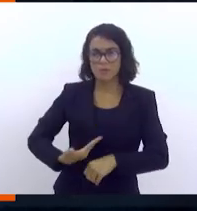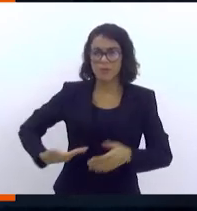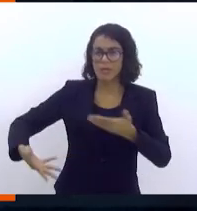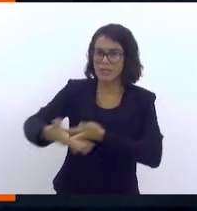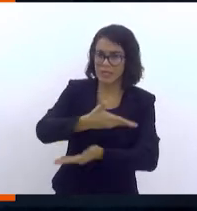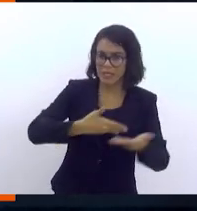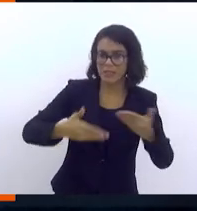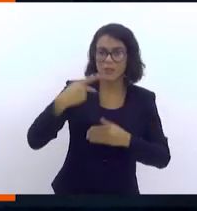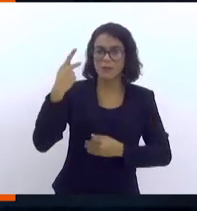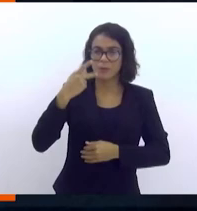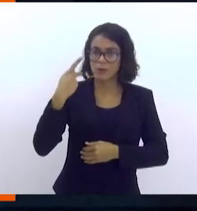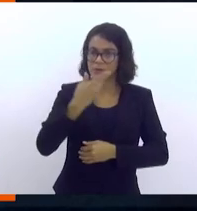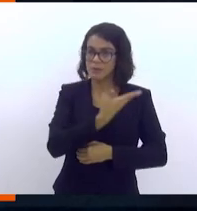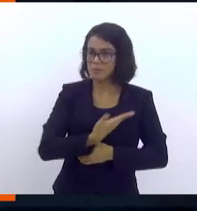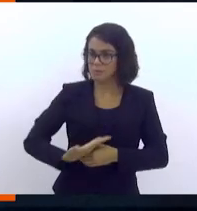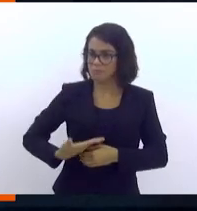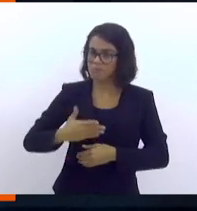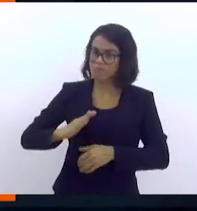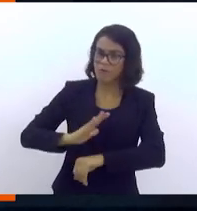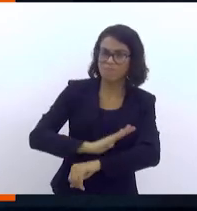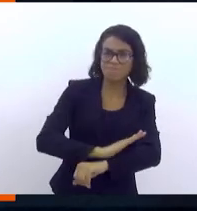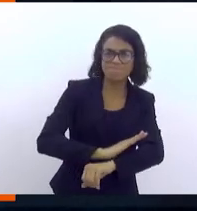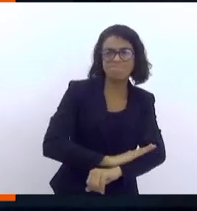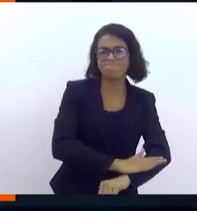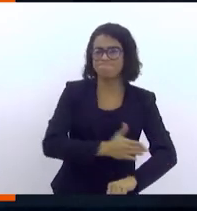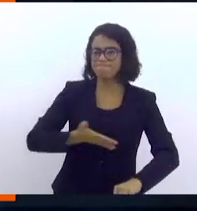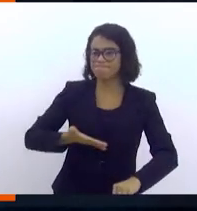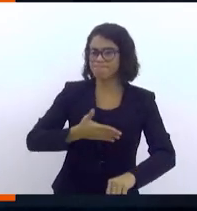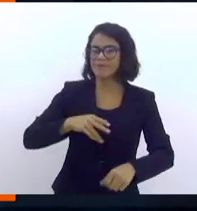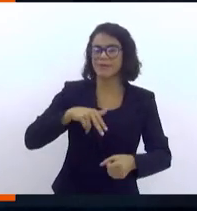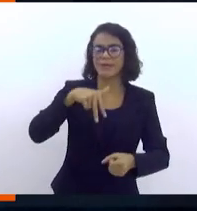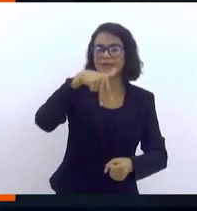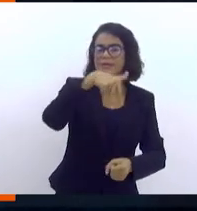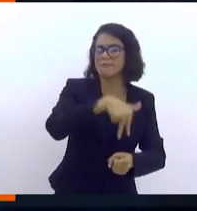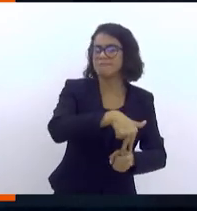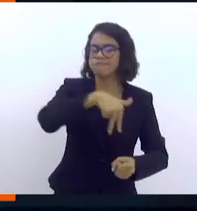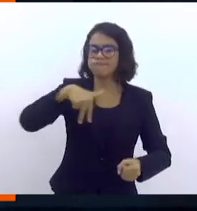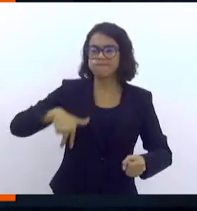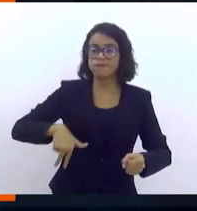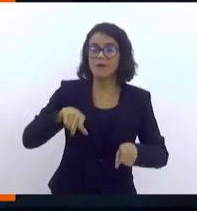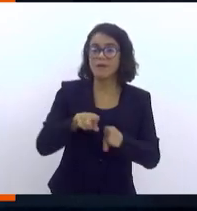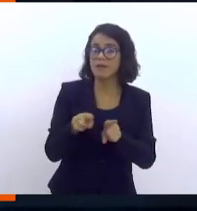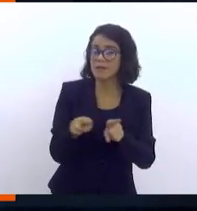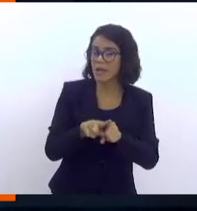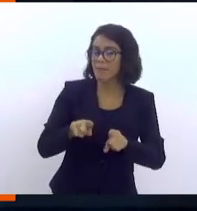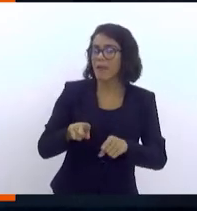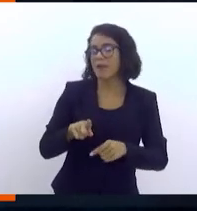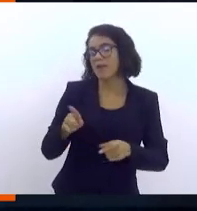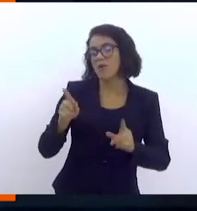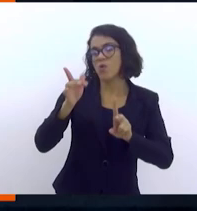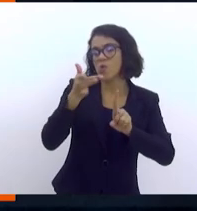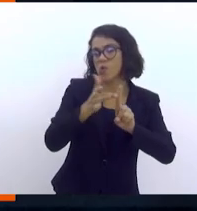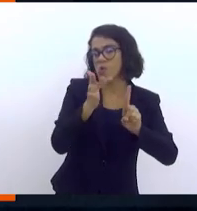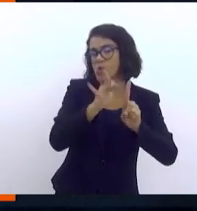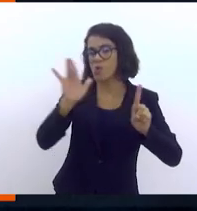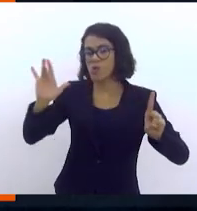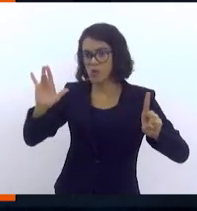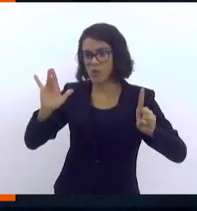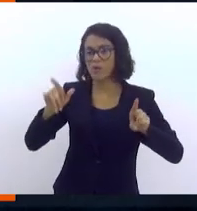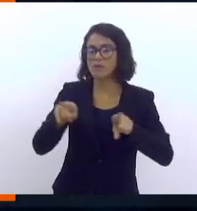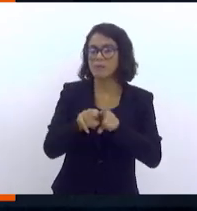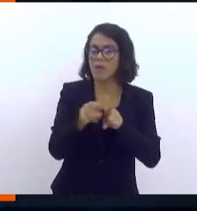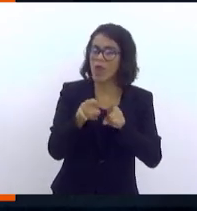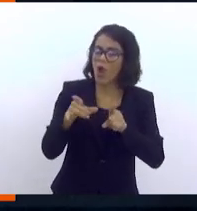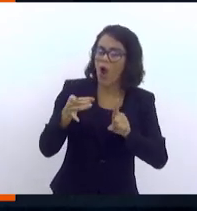de políticas públicas para combater o racismo A misoginia O capacitismo E todas as outras formas de preconceito e